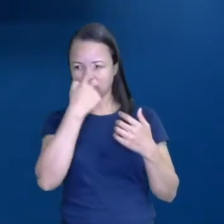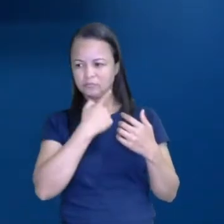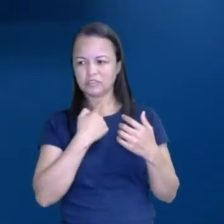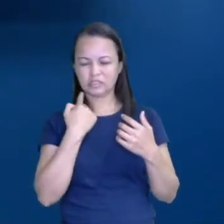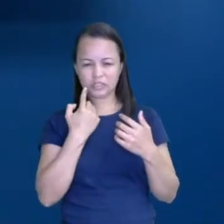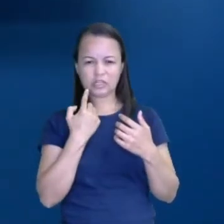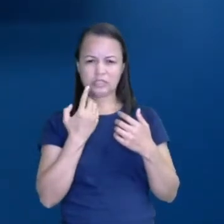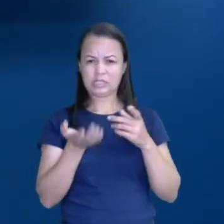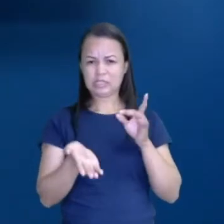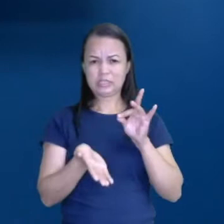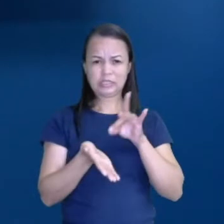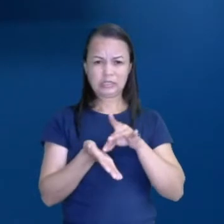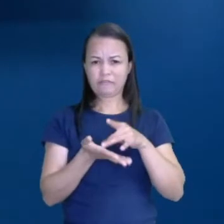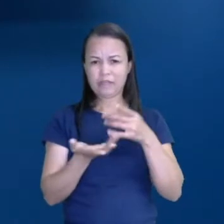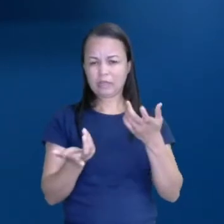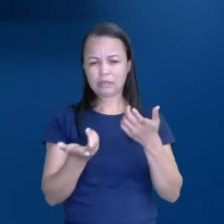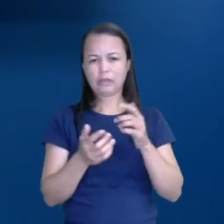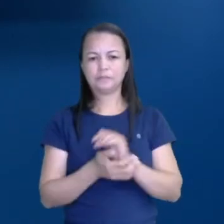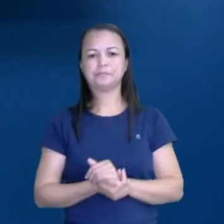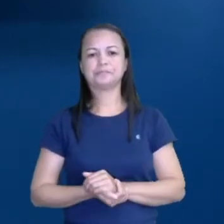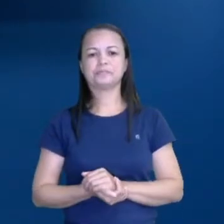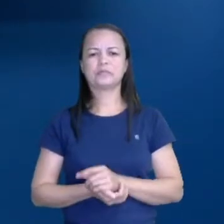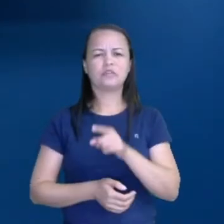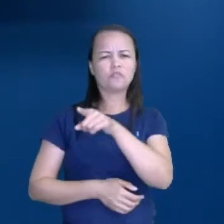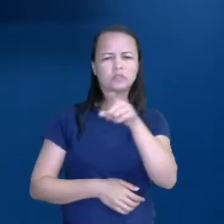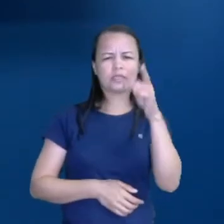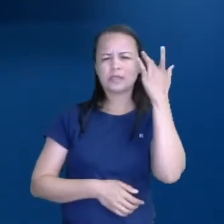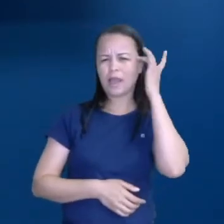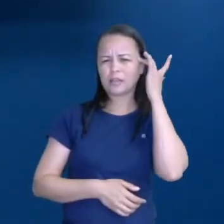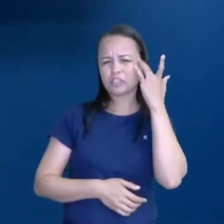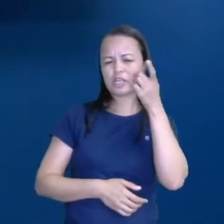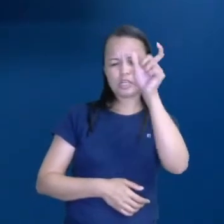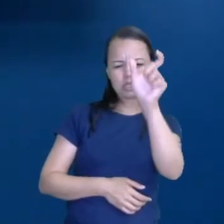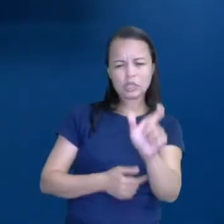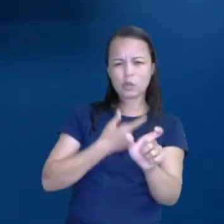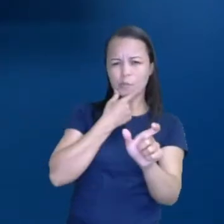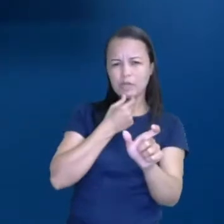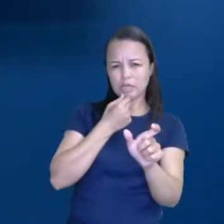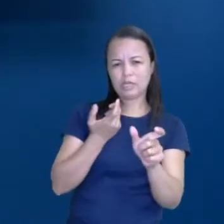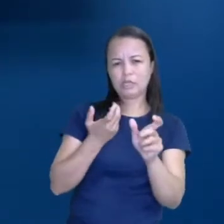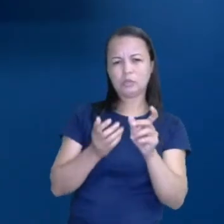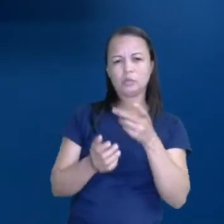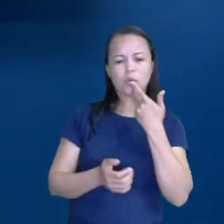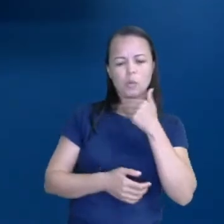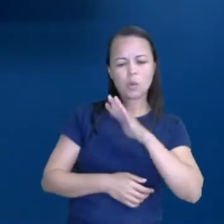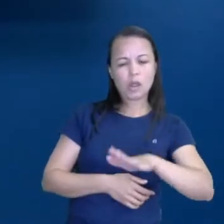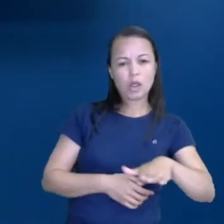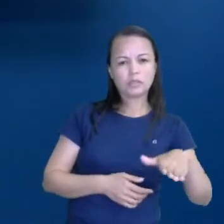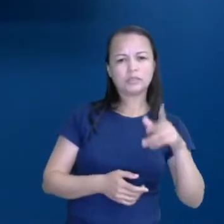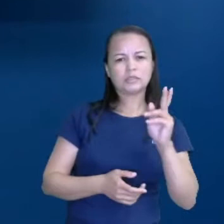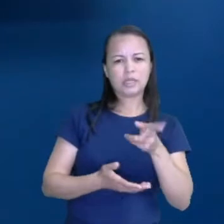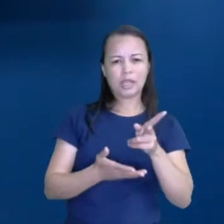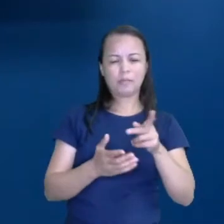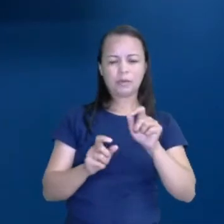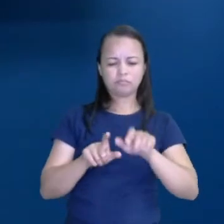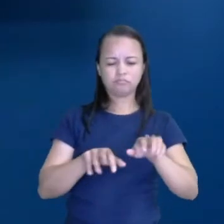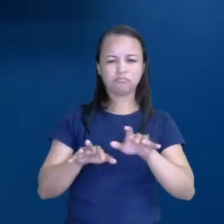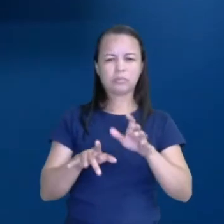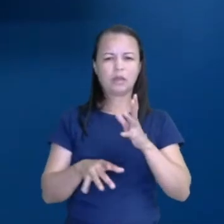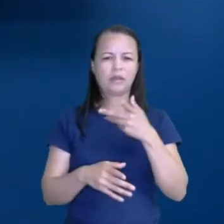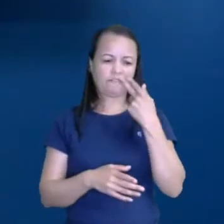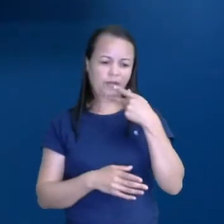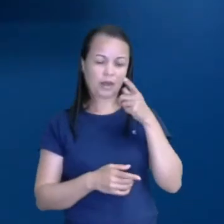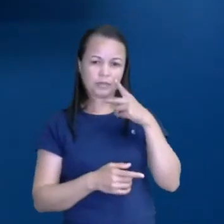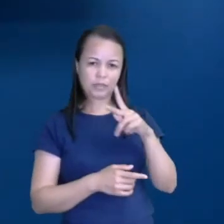disseram que ele passa muito tempo na internet. Vocês acham que esse menino realmente passa muito tempo na internet? Pela fala dele, onde é que ele está